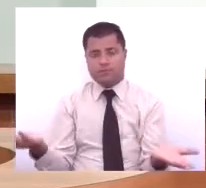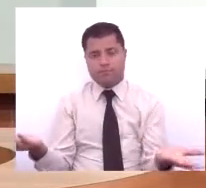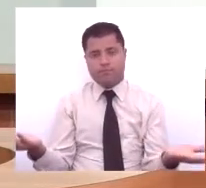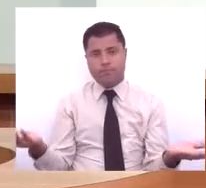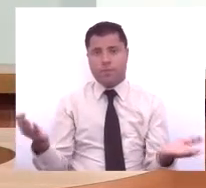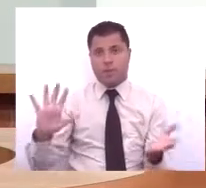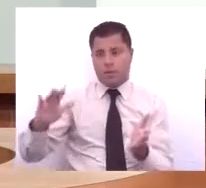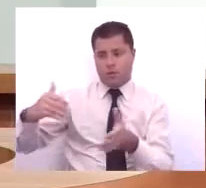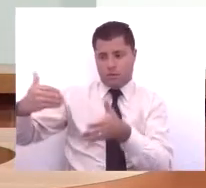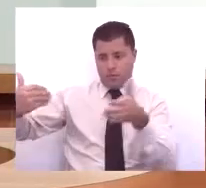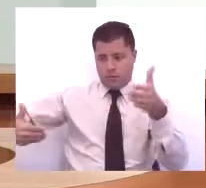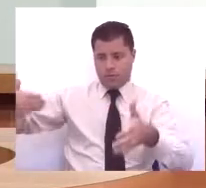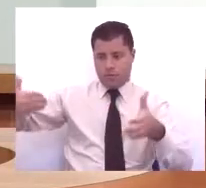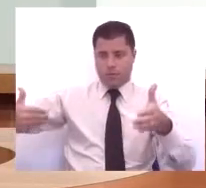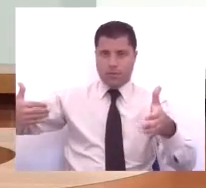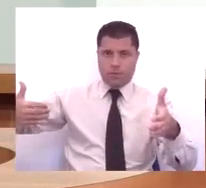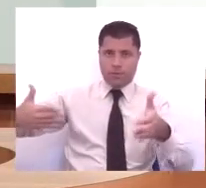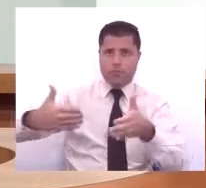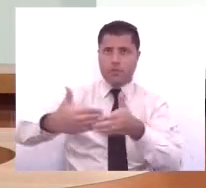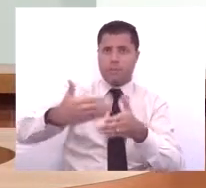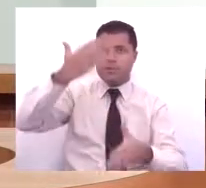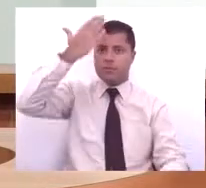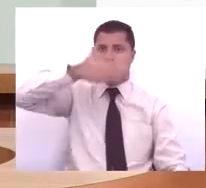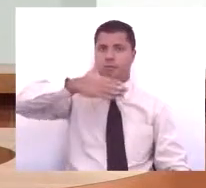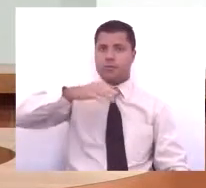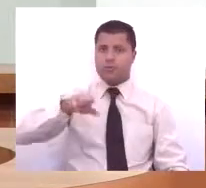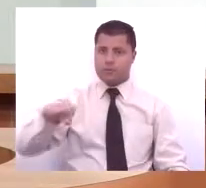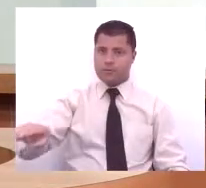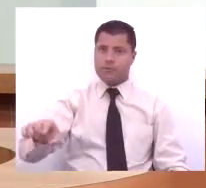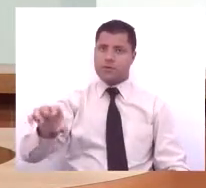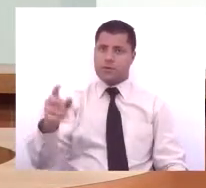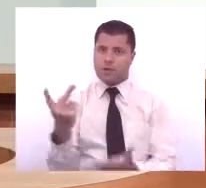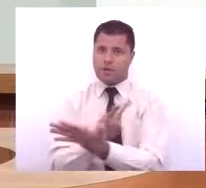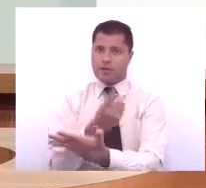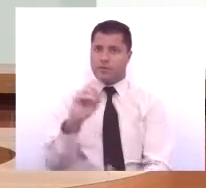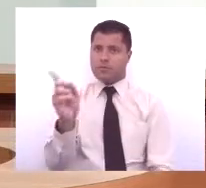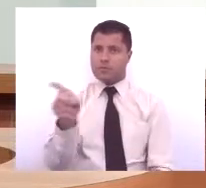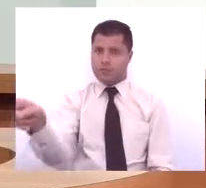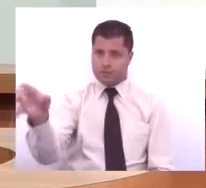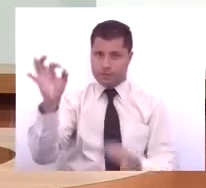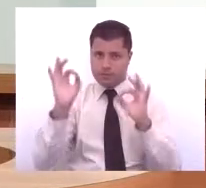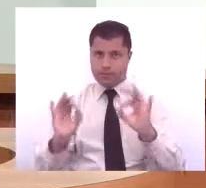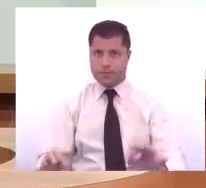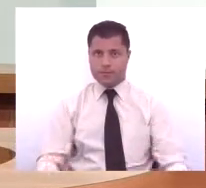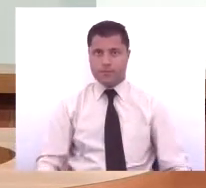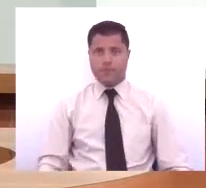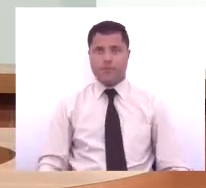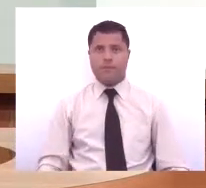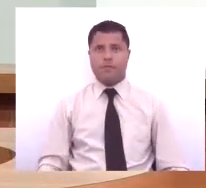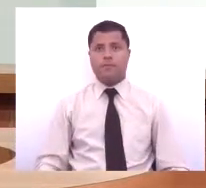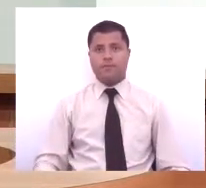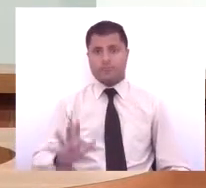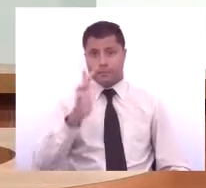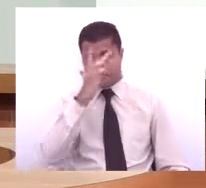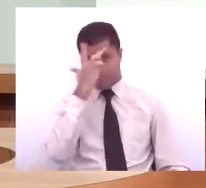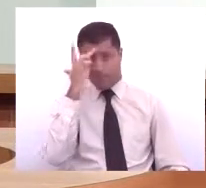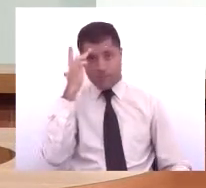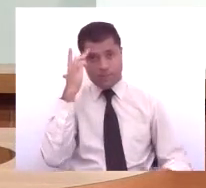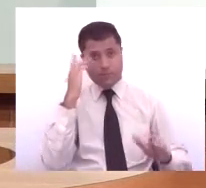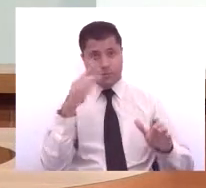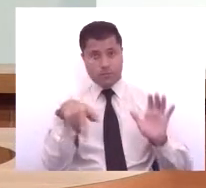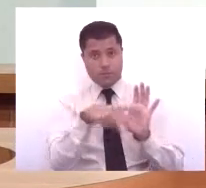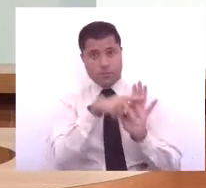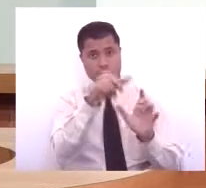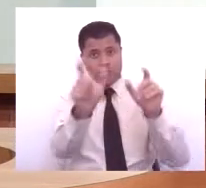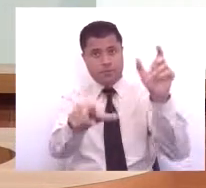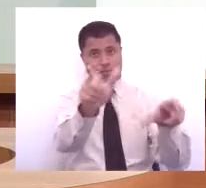Vossa Excelência estava correto, né? Foi um inferno para os cidadãos, de uma maneira geral,